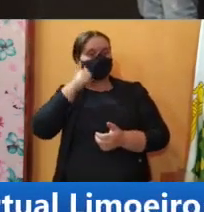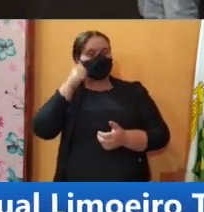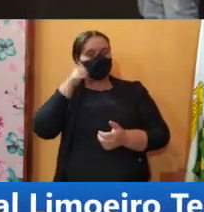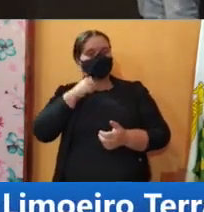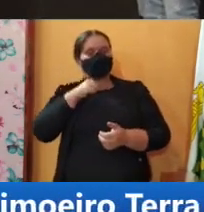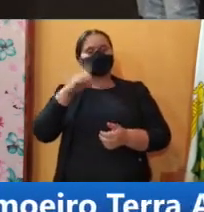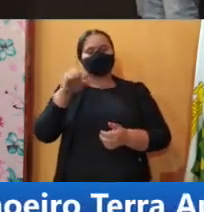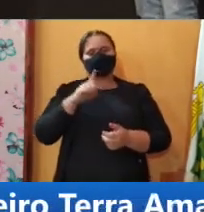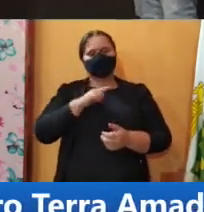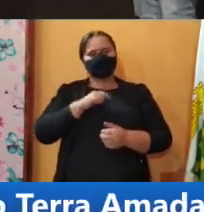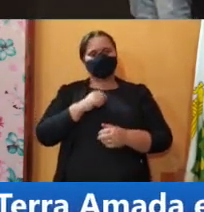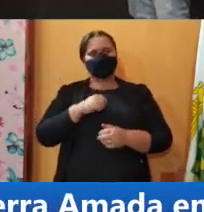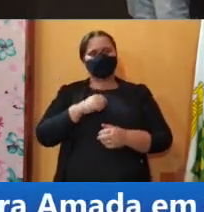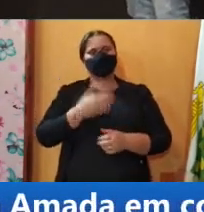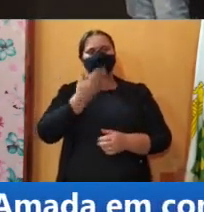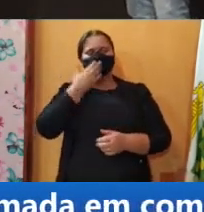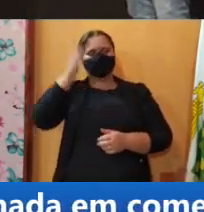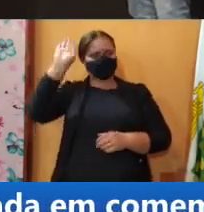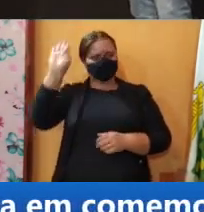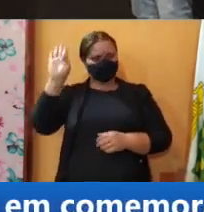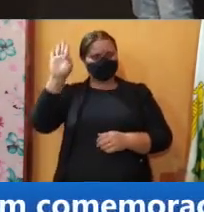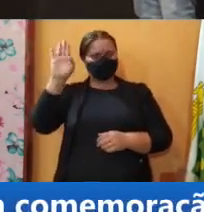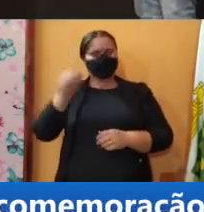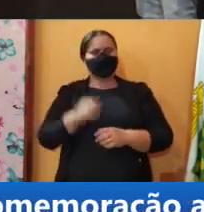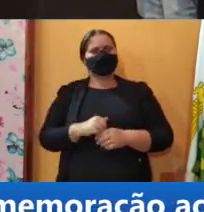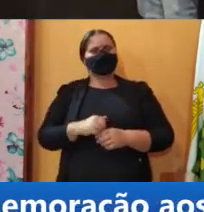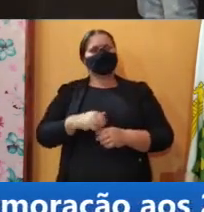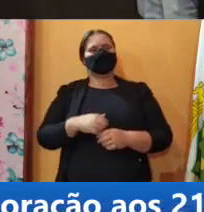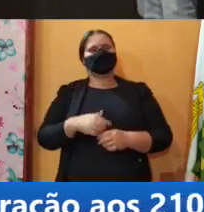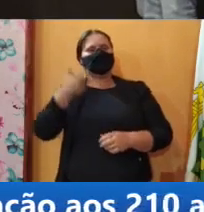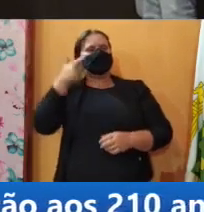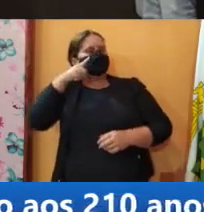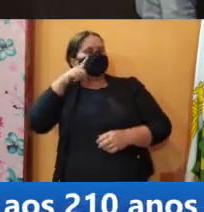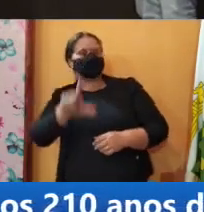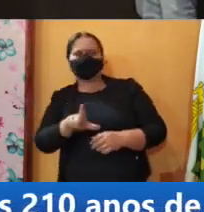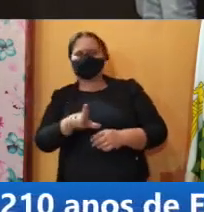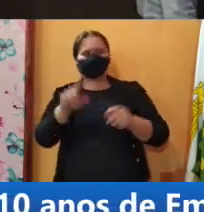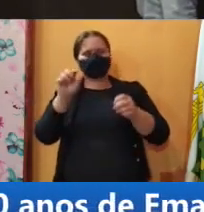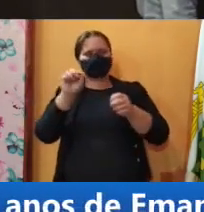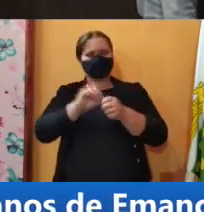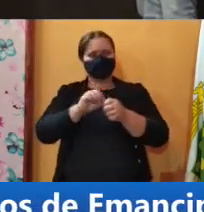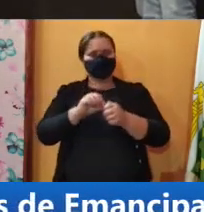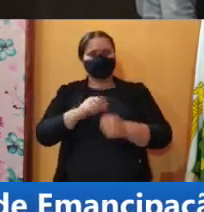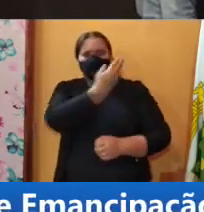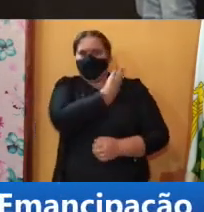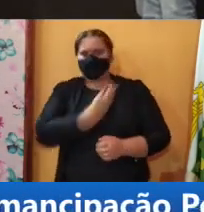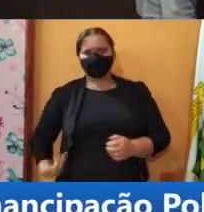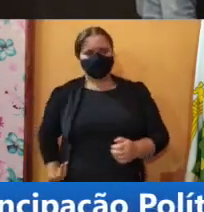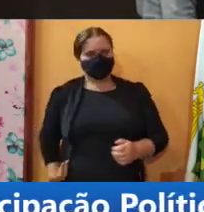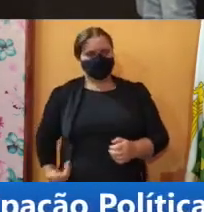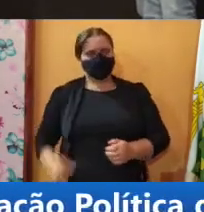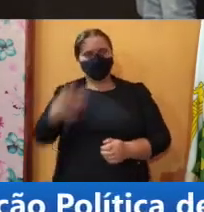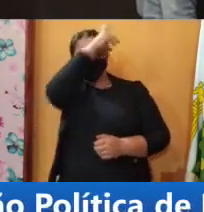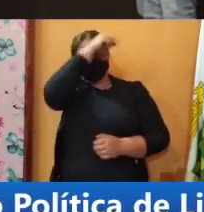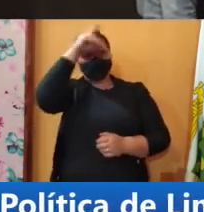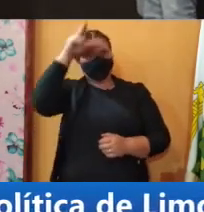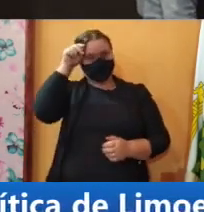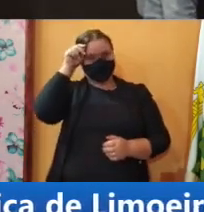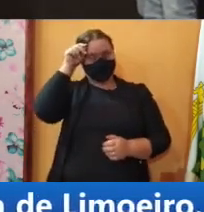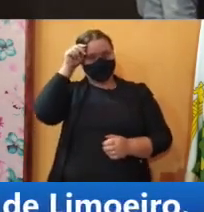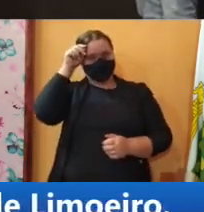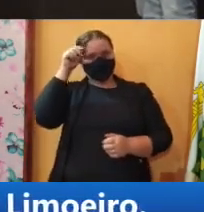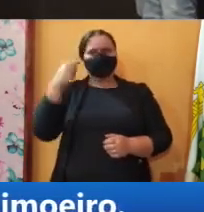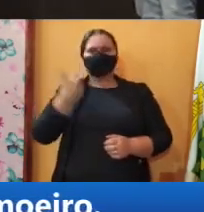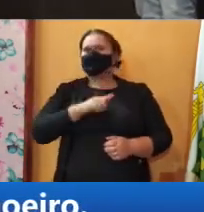uma promessa e ela quis. Não foi pela questão, não foi um governante, não foi um prefeito, também não foi